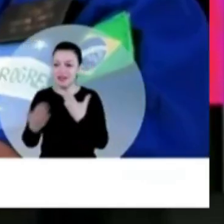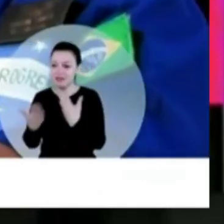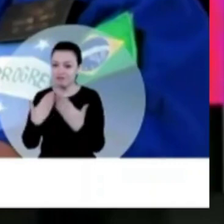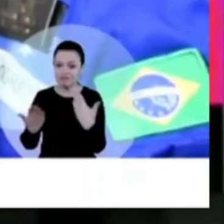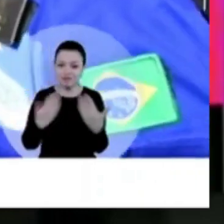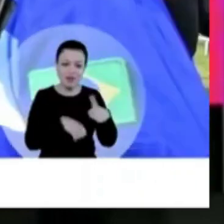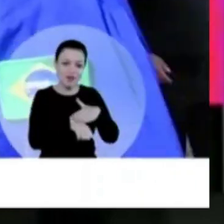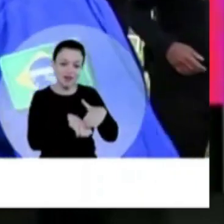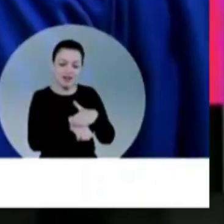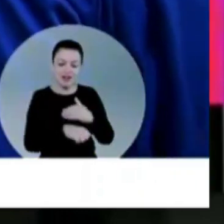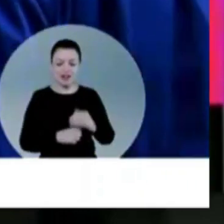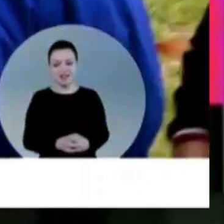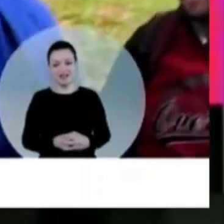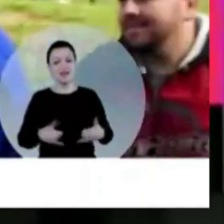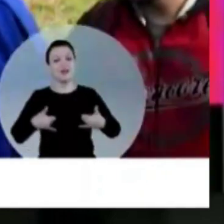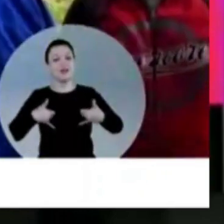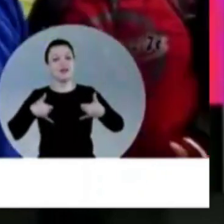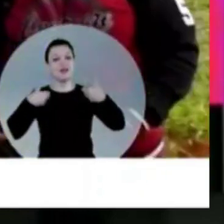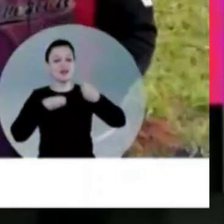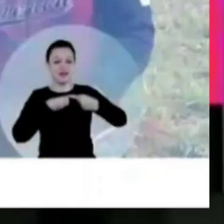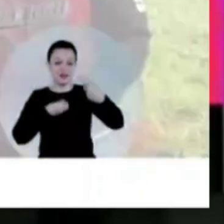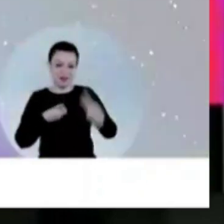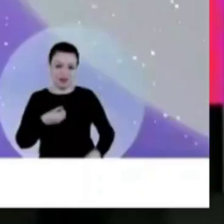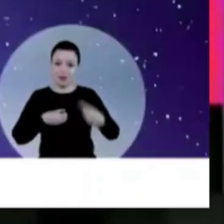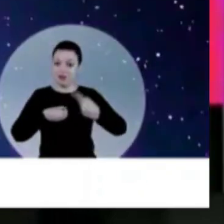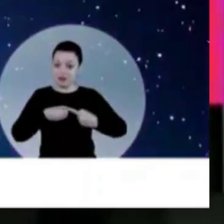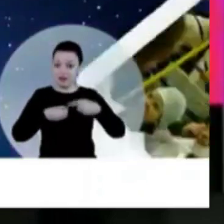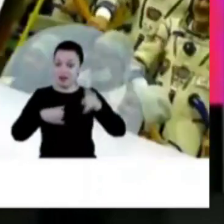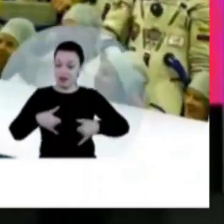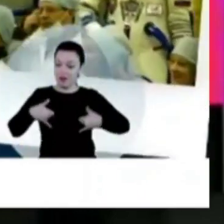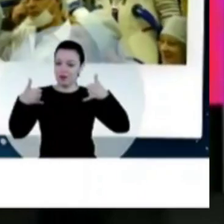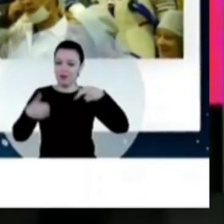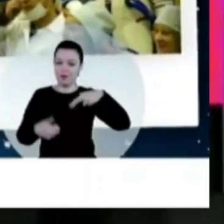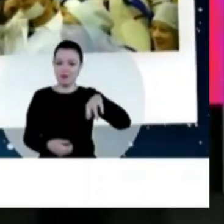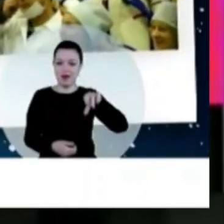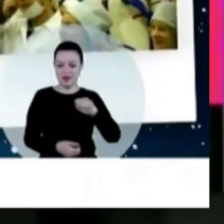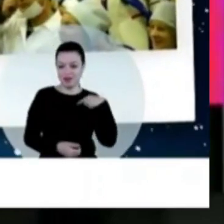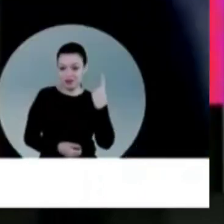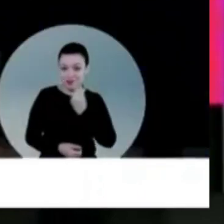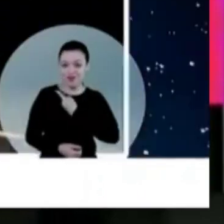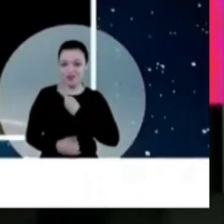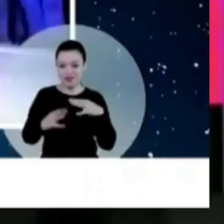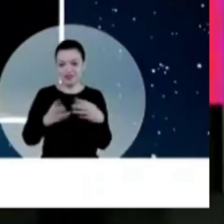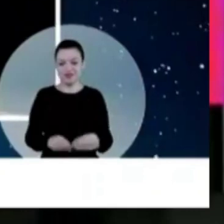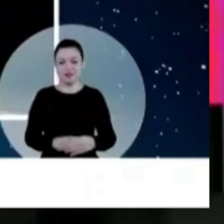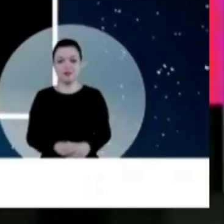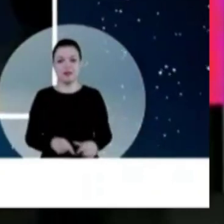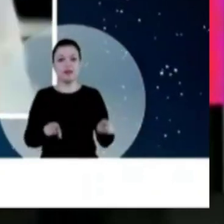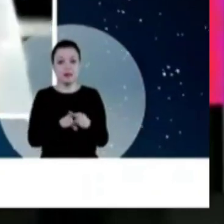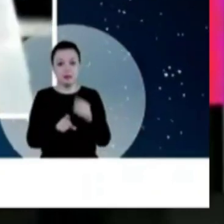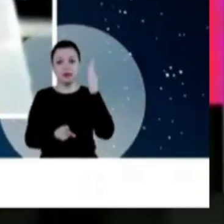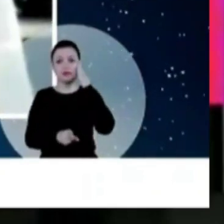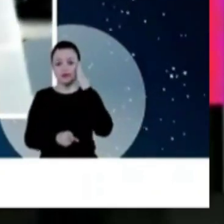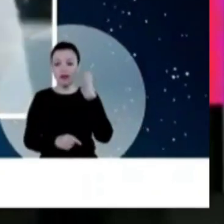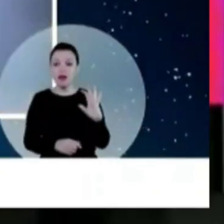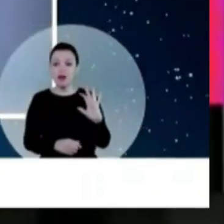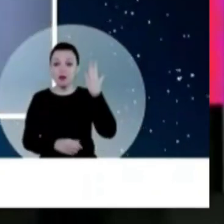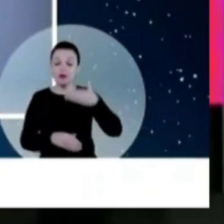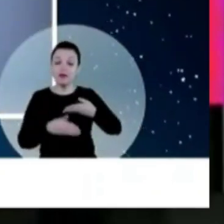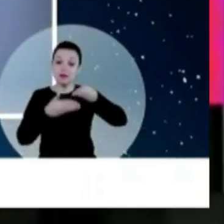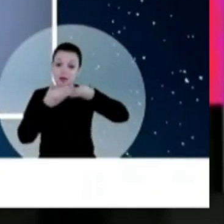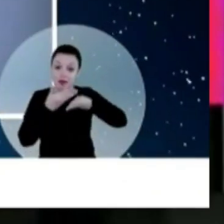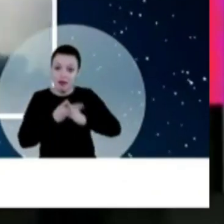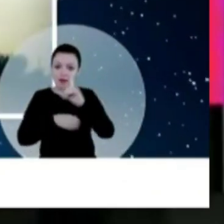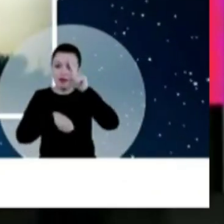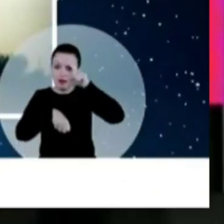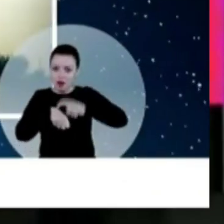e fala com todo mundo. Bom dia, um orgulho. O orgulho é de todos nós, Marcos. Ainda mais ao saber o que aconteceu na